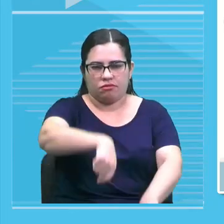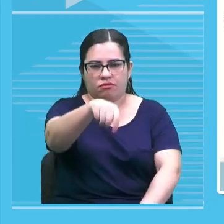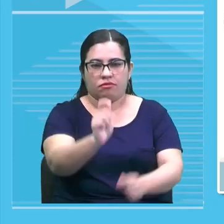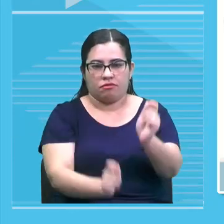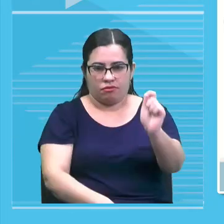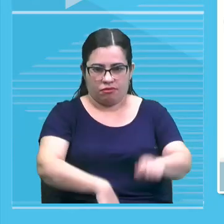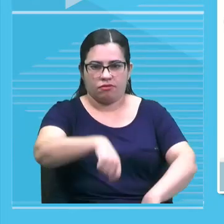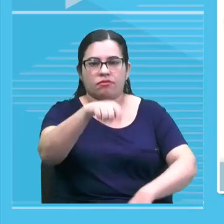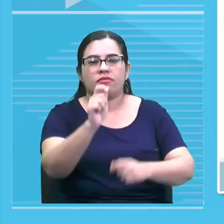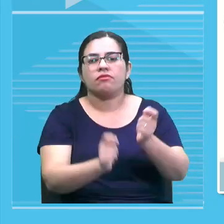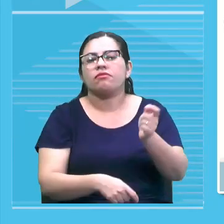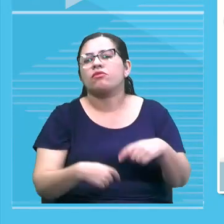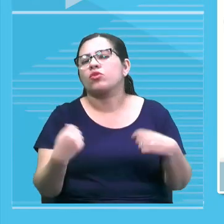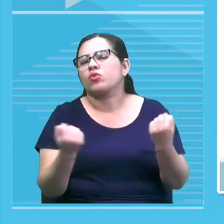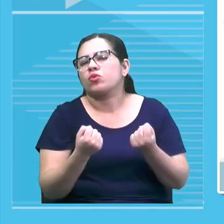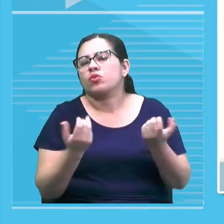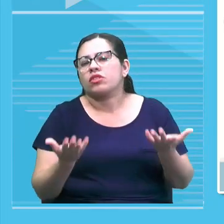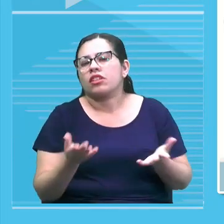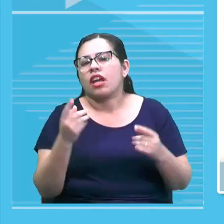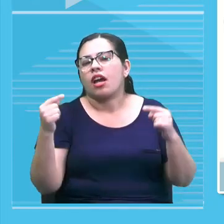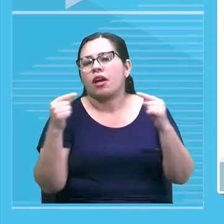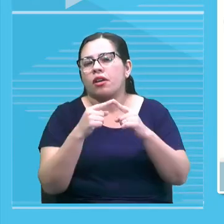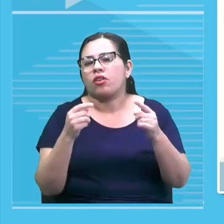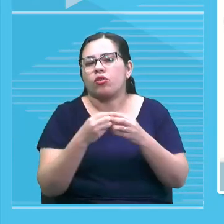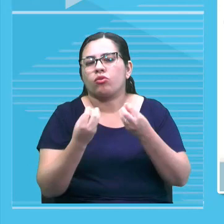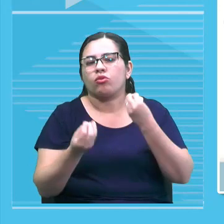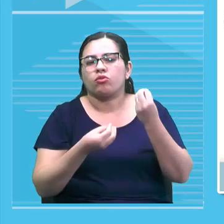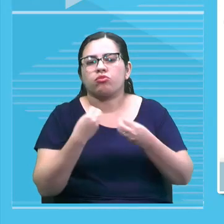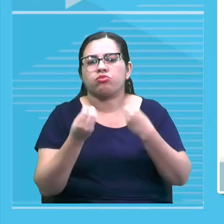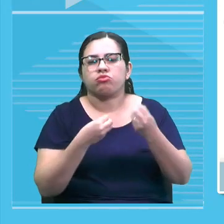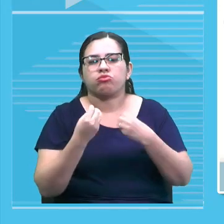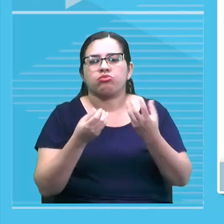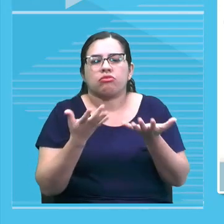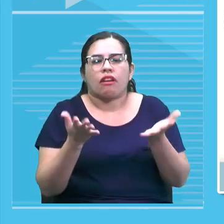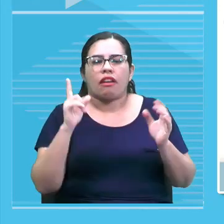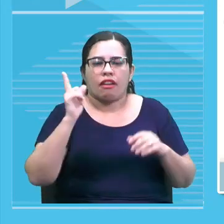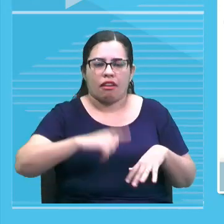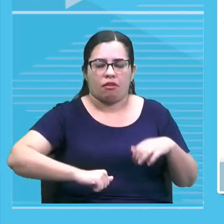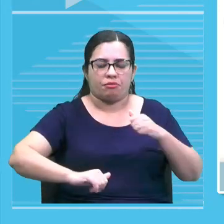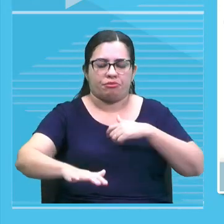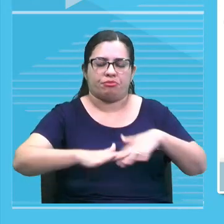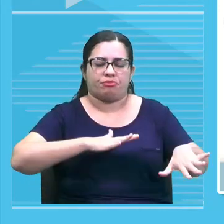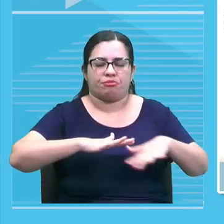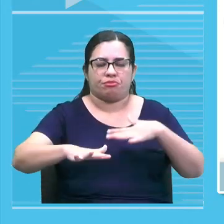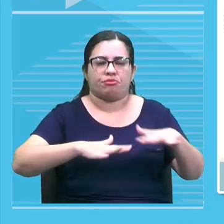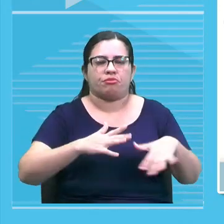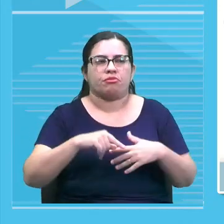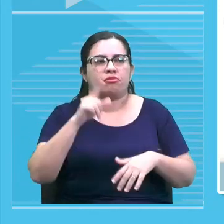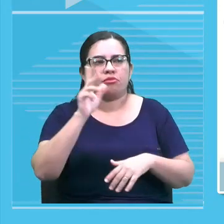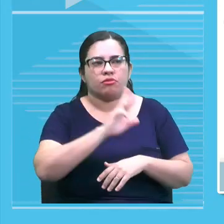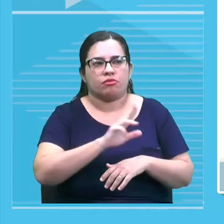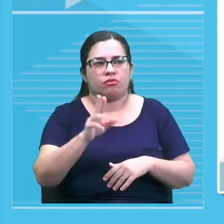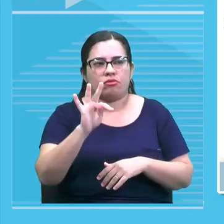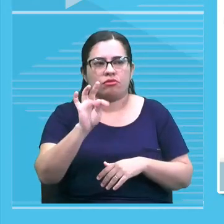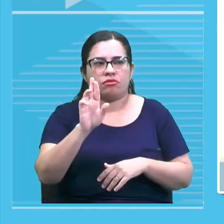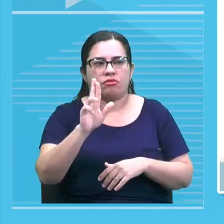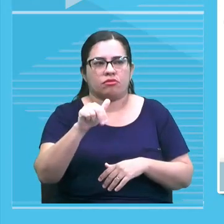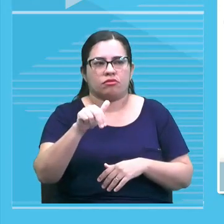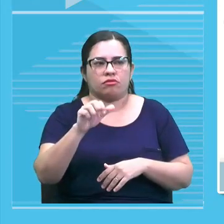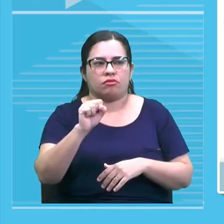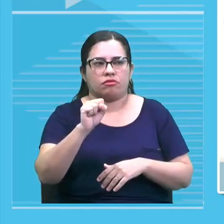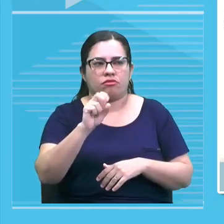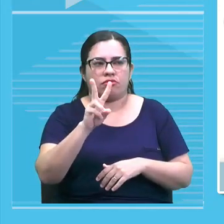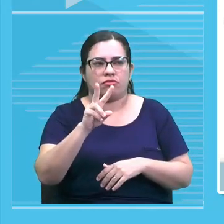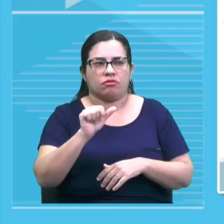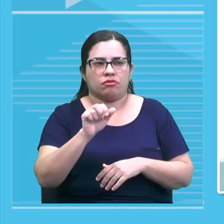Então nesse exercício a vibração é transversal você vai observar que a corda sobe e